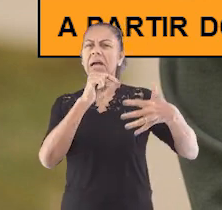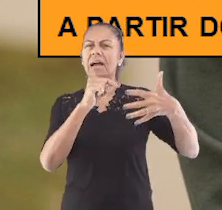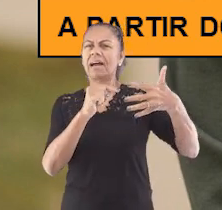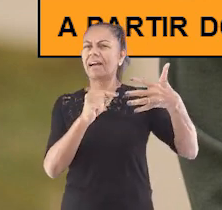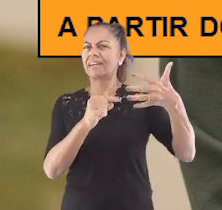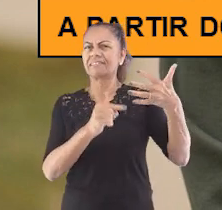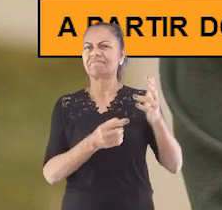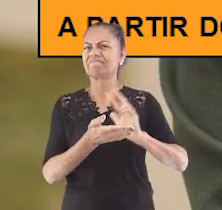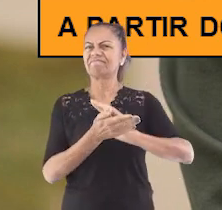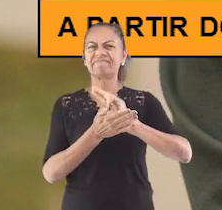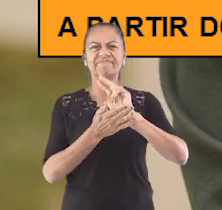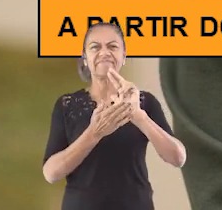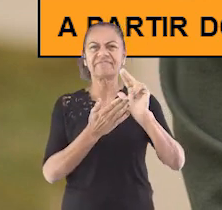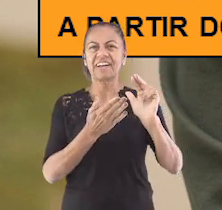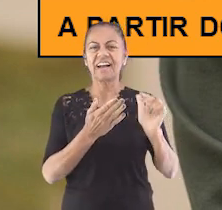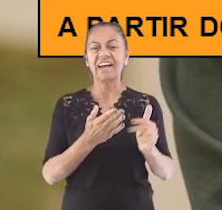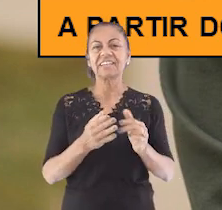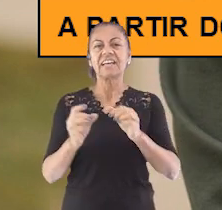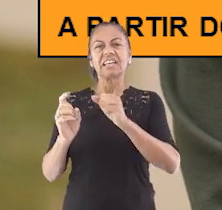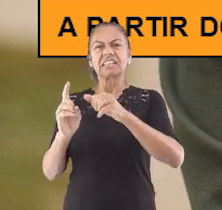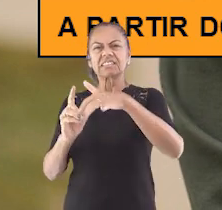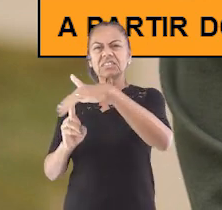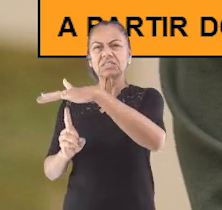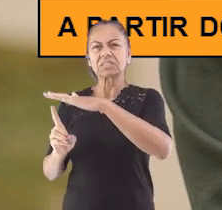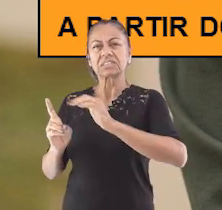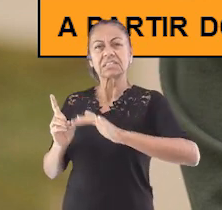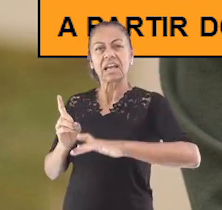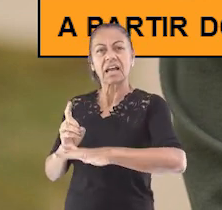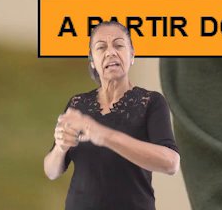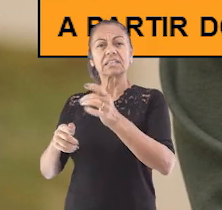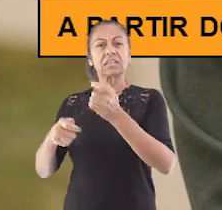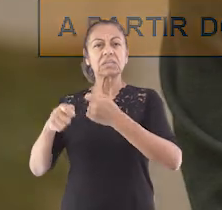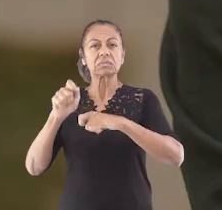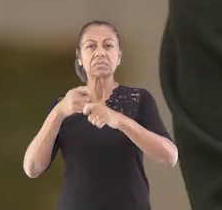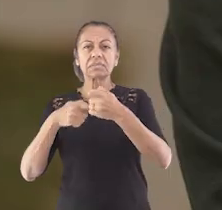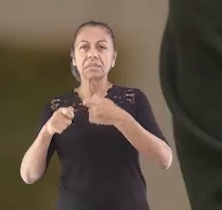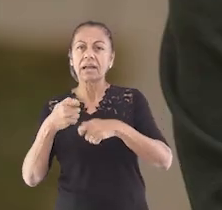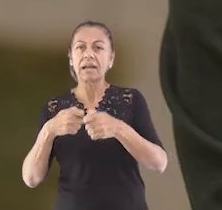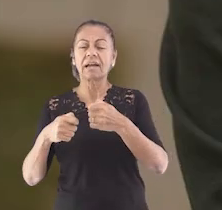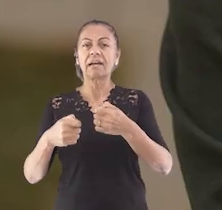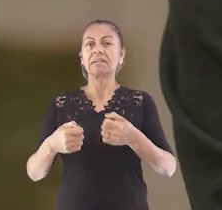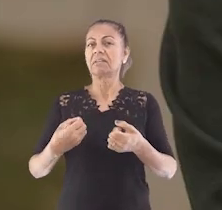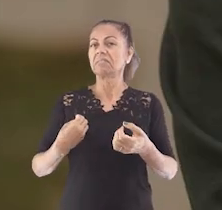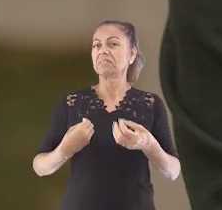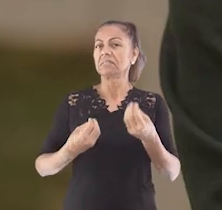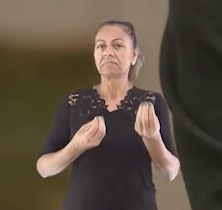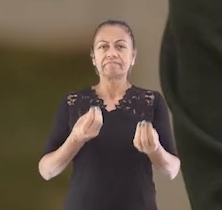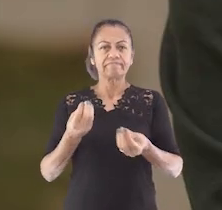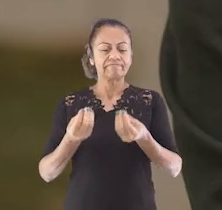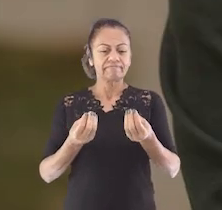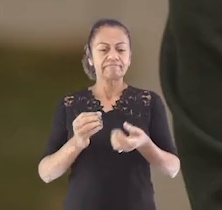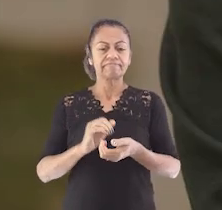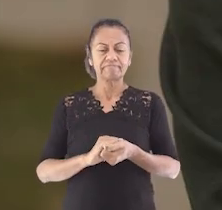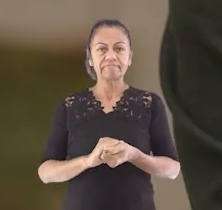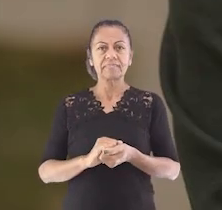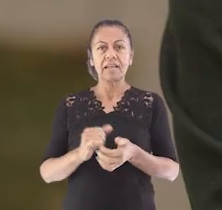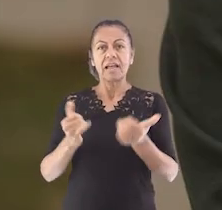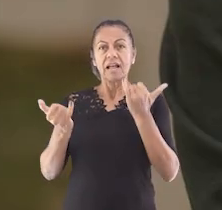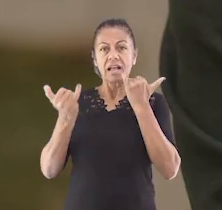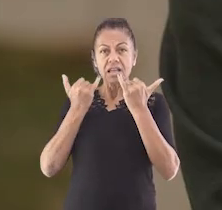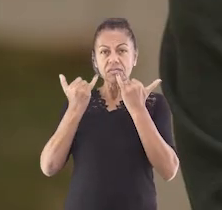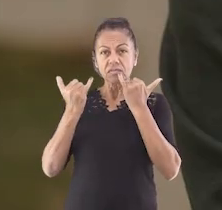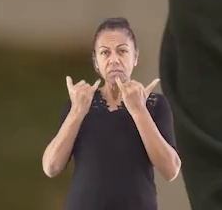de acordo com a espécie e diversos outros fatores, com a qualidade de vida, questões